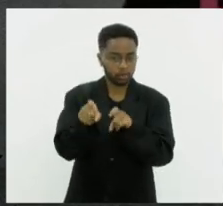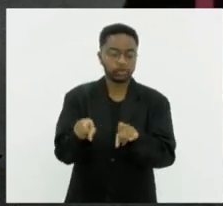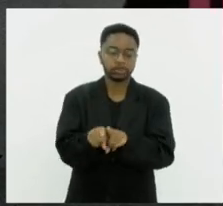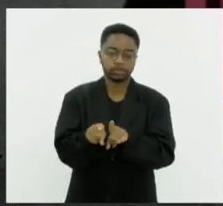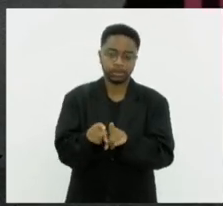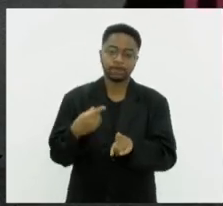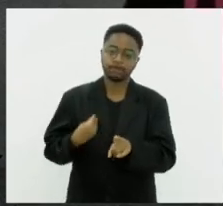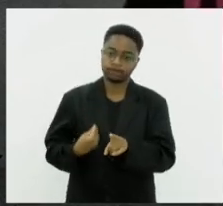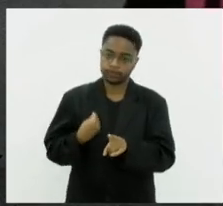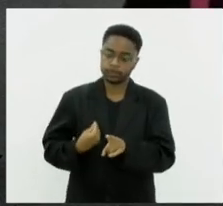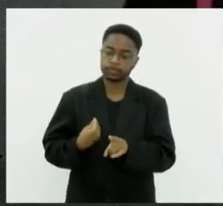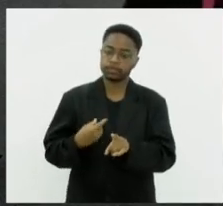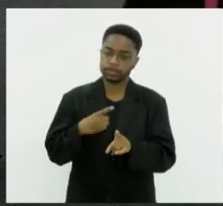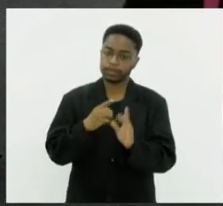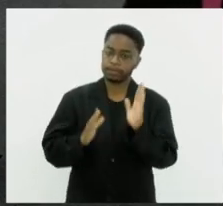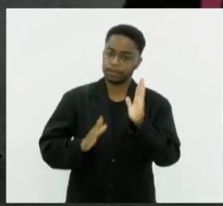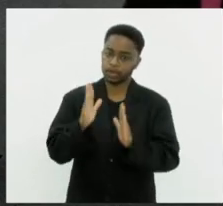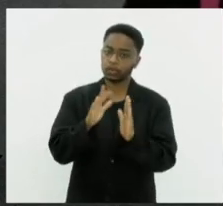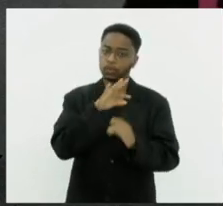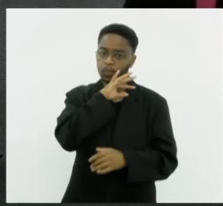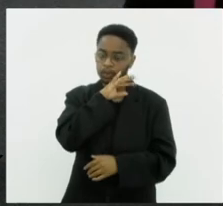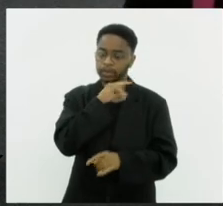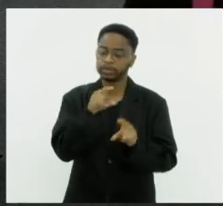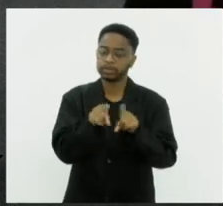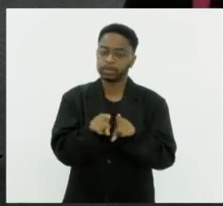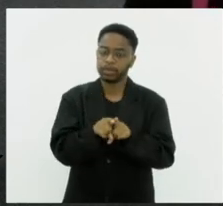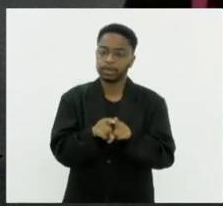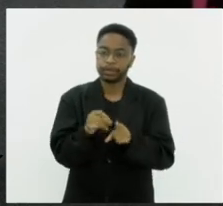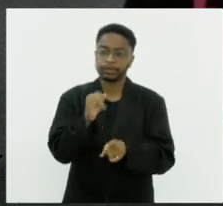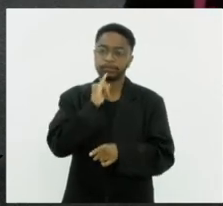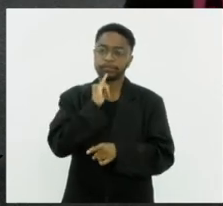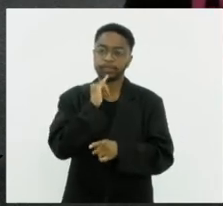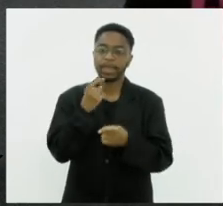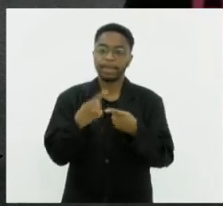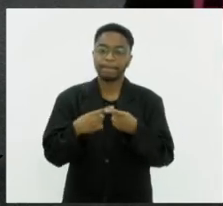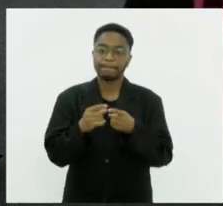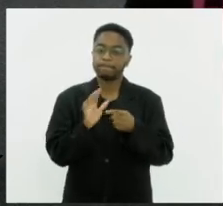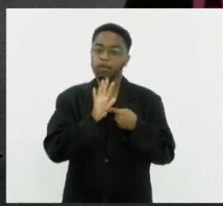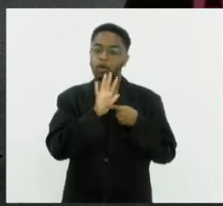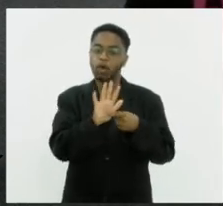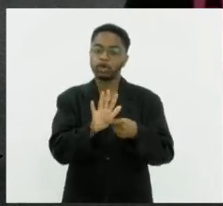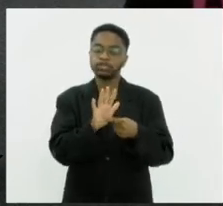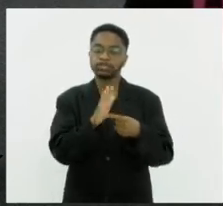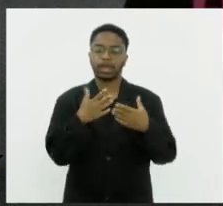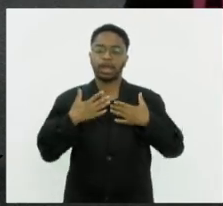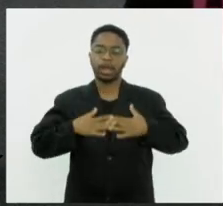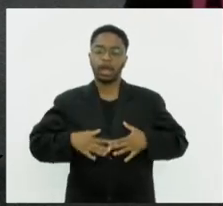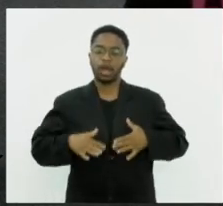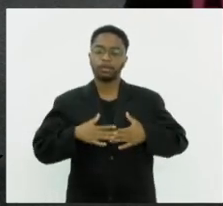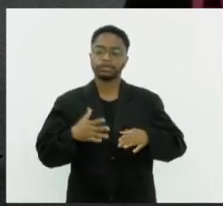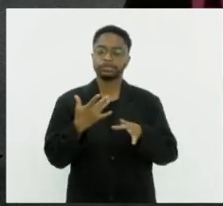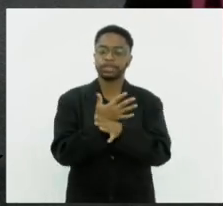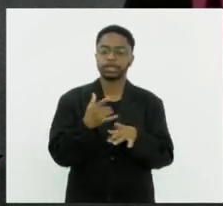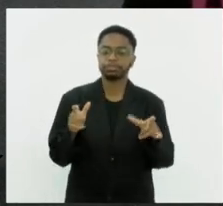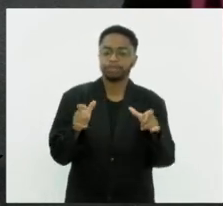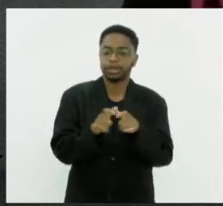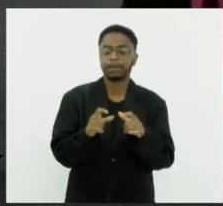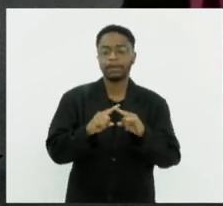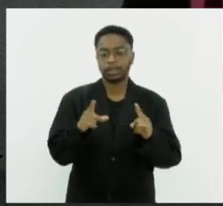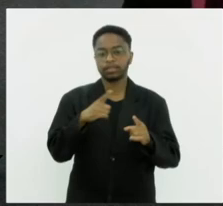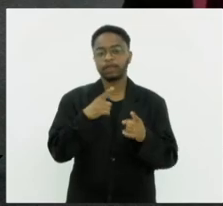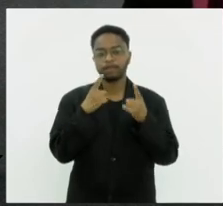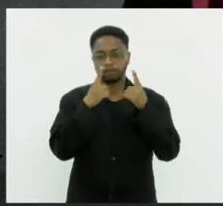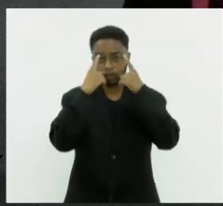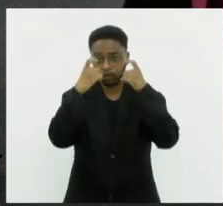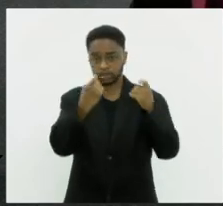por situações muito ruins. Infelizmente, por trás da calmaria da cidade pequena, existe muita violência contra